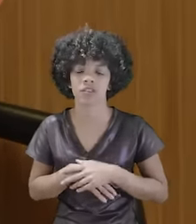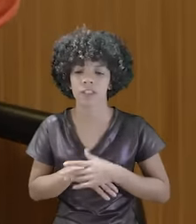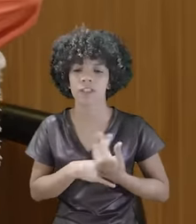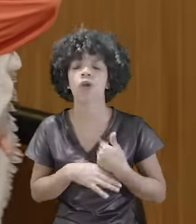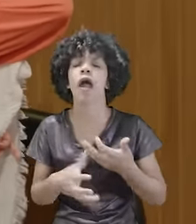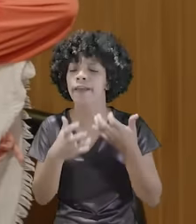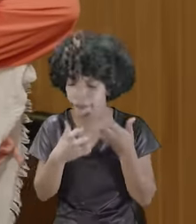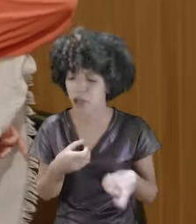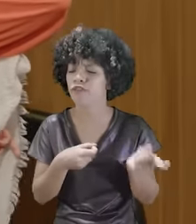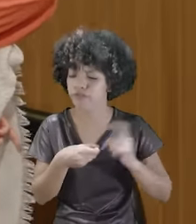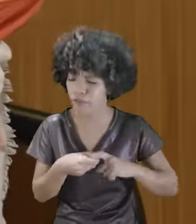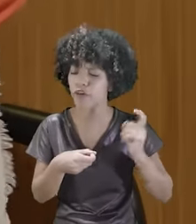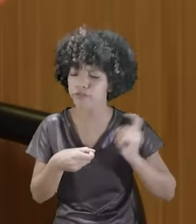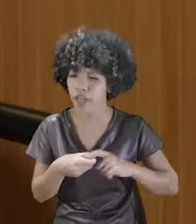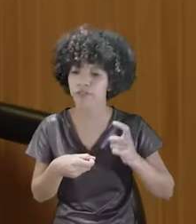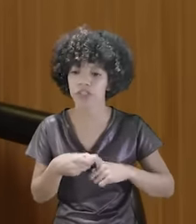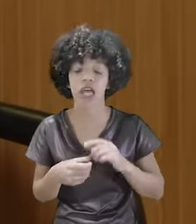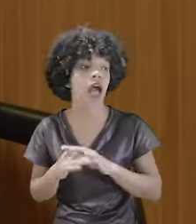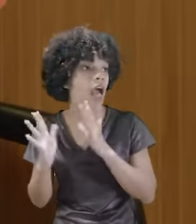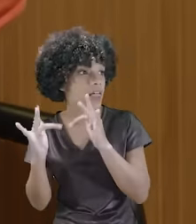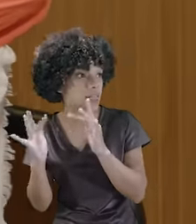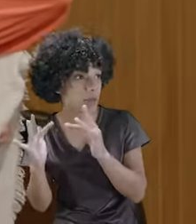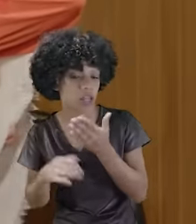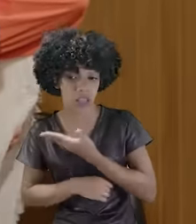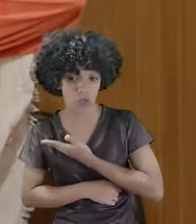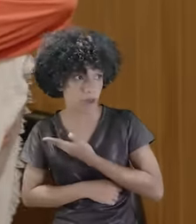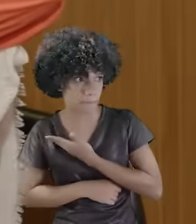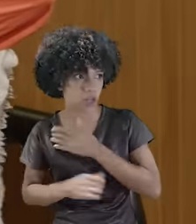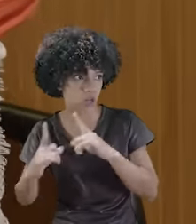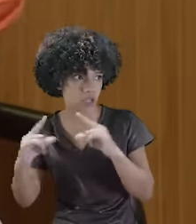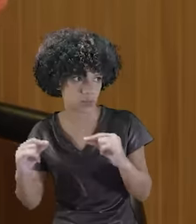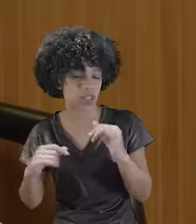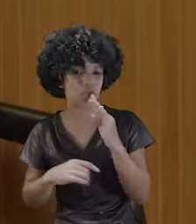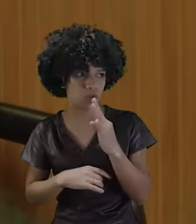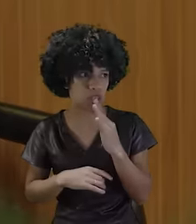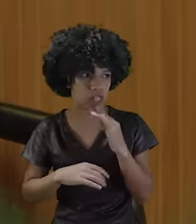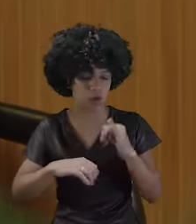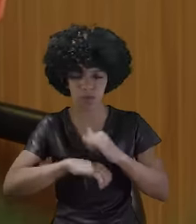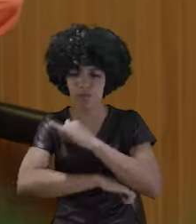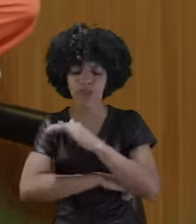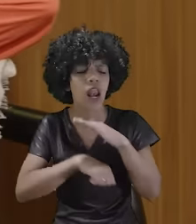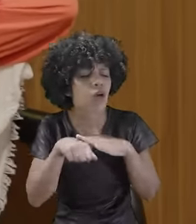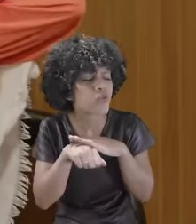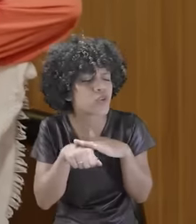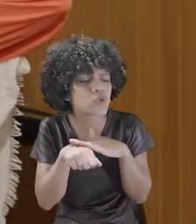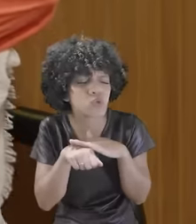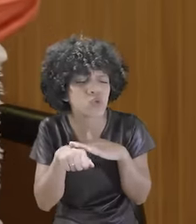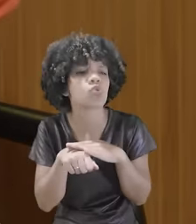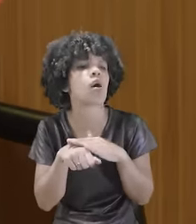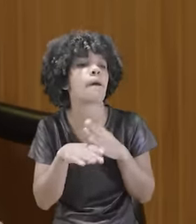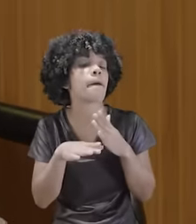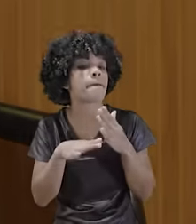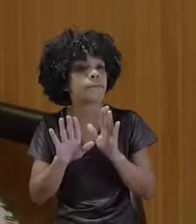tipo cabeça dura quero voltar fui namorada do amigo do que a gente conheceu lá no aeroporto Ele conversou comigo muito